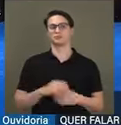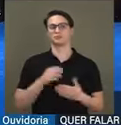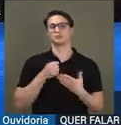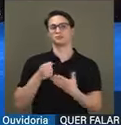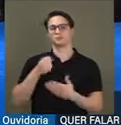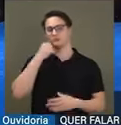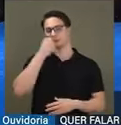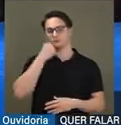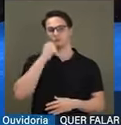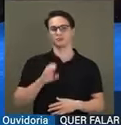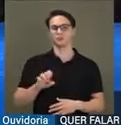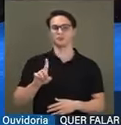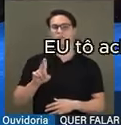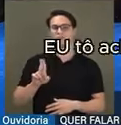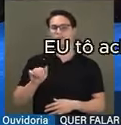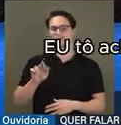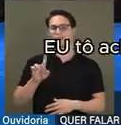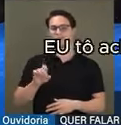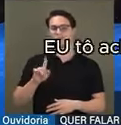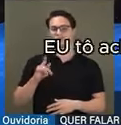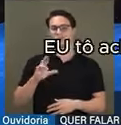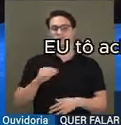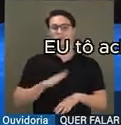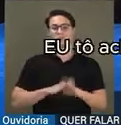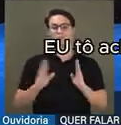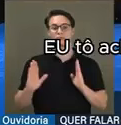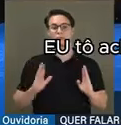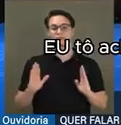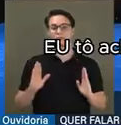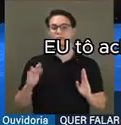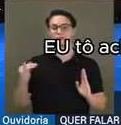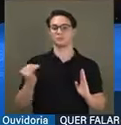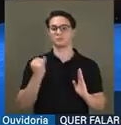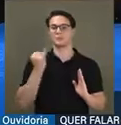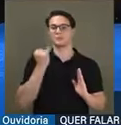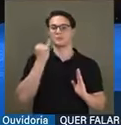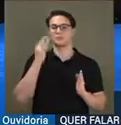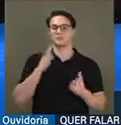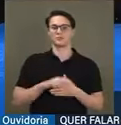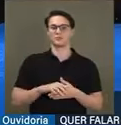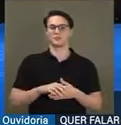Com a palavra, senador Eduardo Girão. Presidente, eu estou achando esse momento extremamente importante.